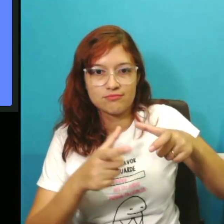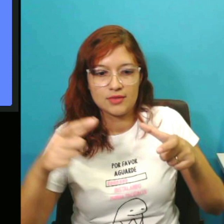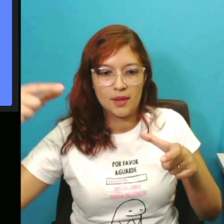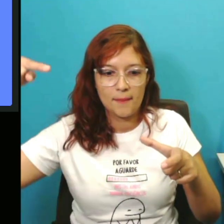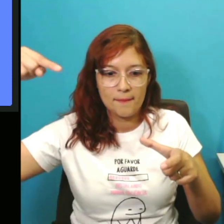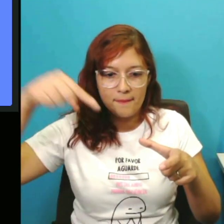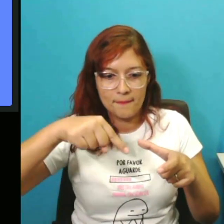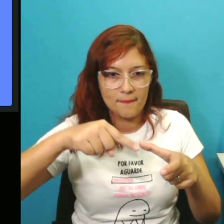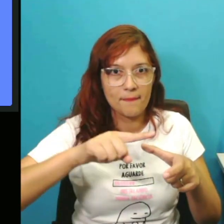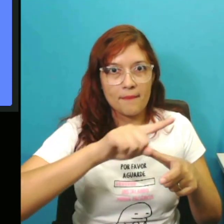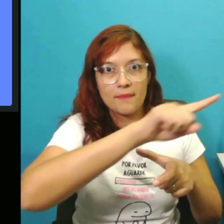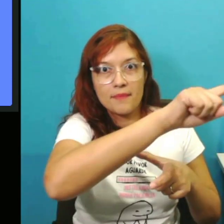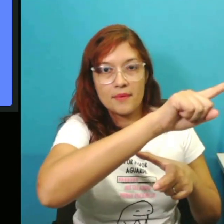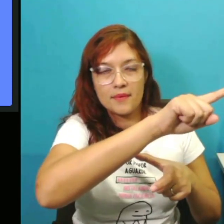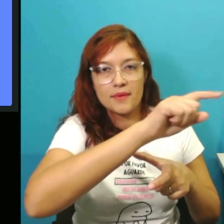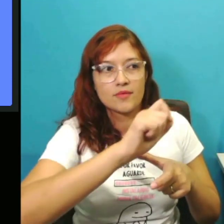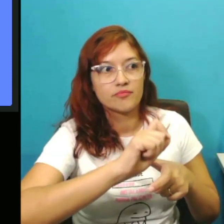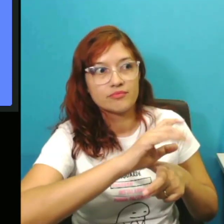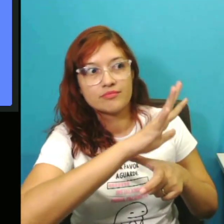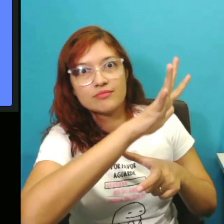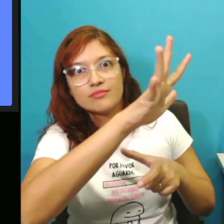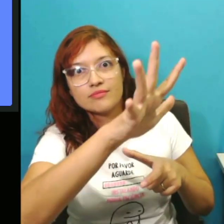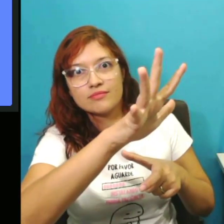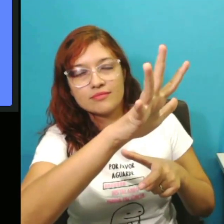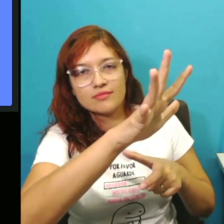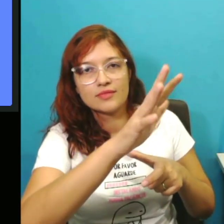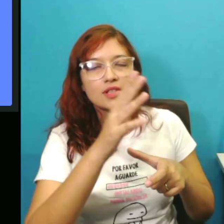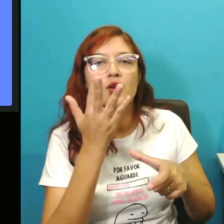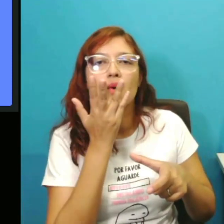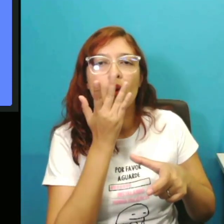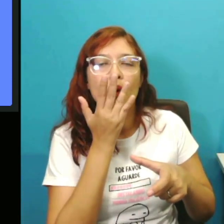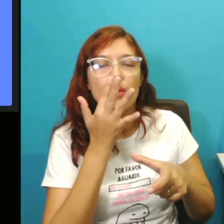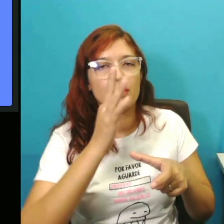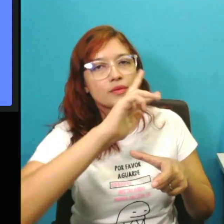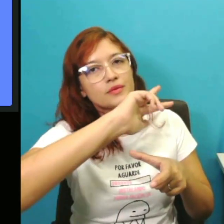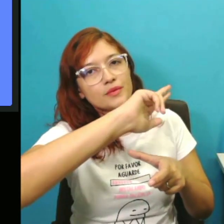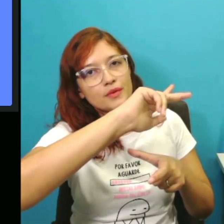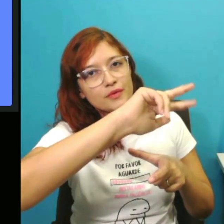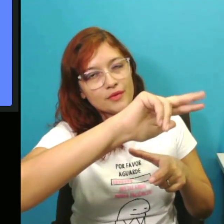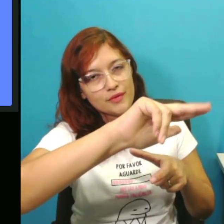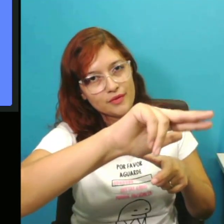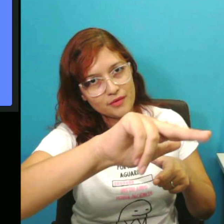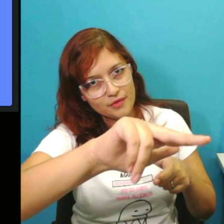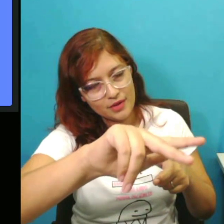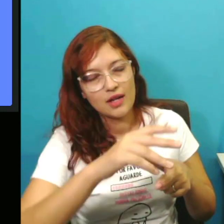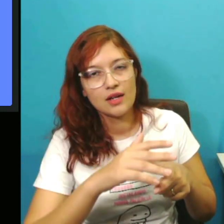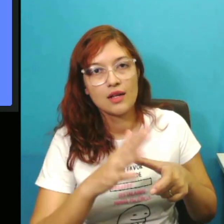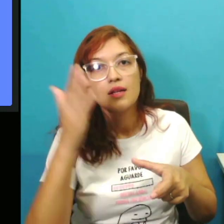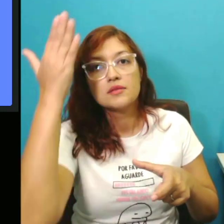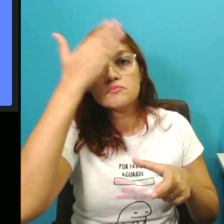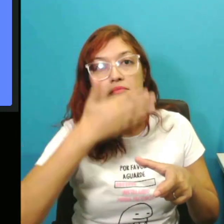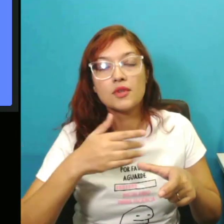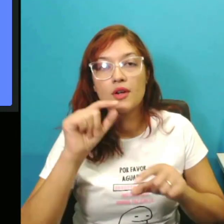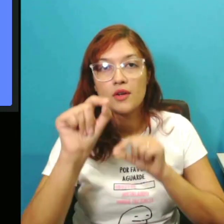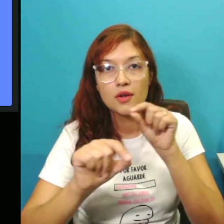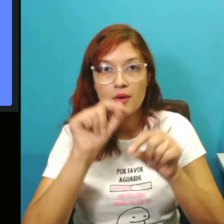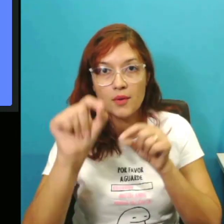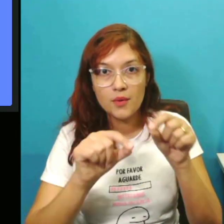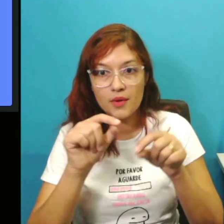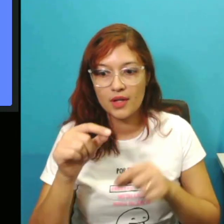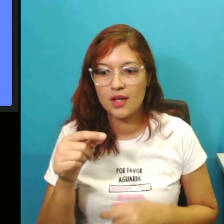Então, primeiro vai usar a lanterna, né, na cor branca, para ver as cores. o espectro visível das